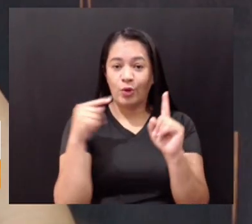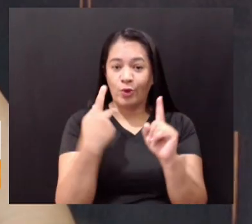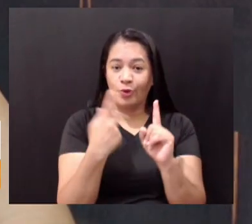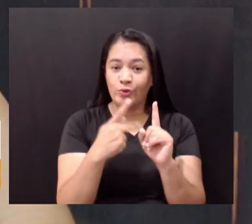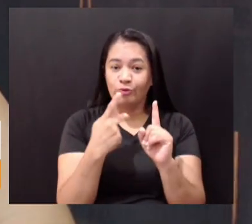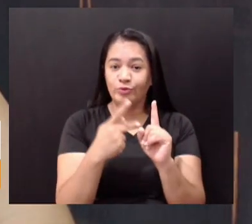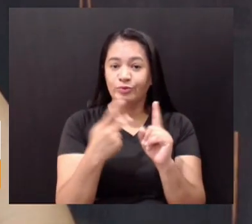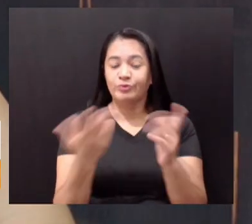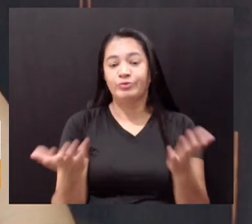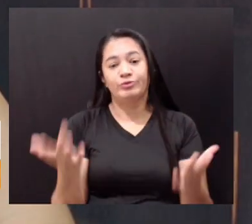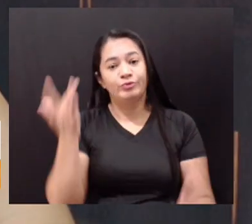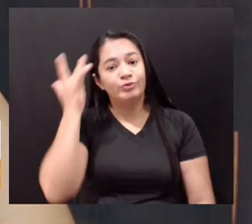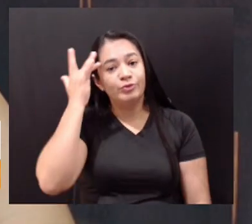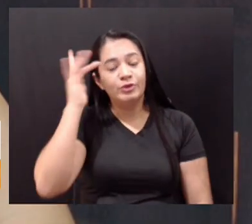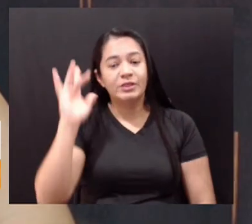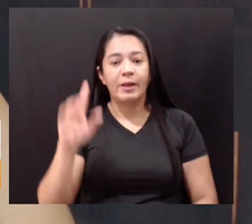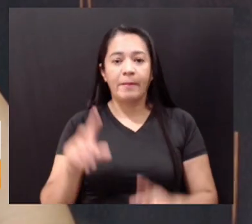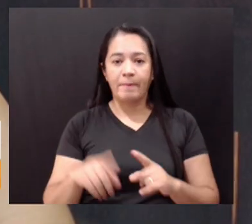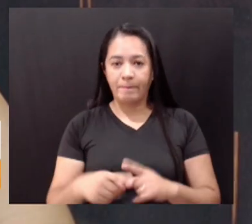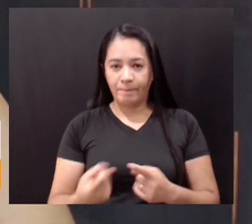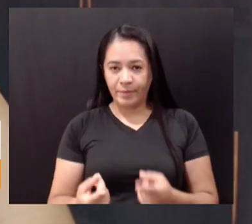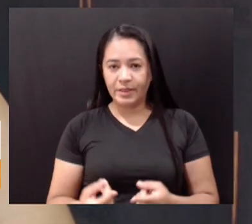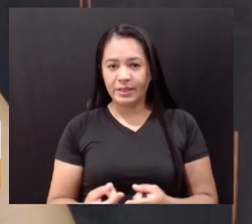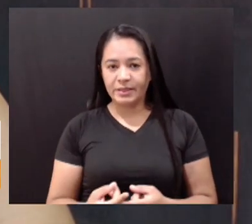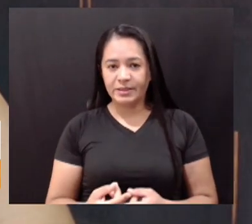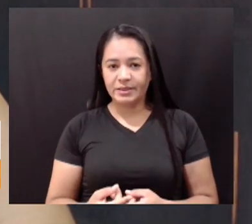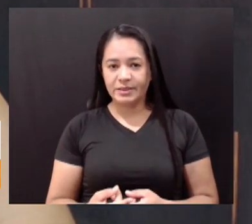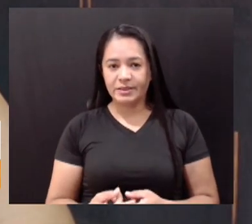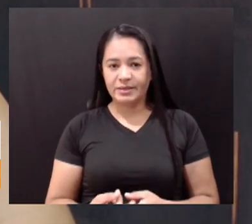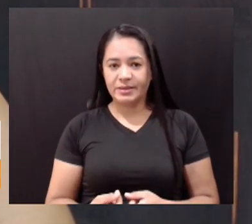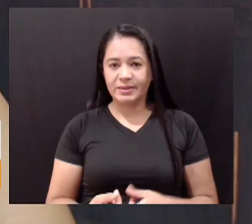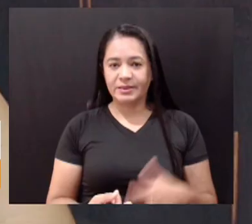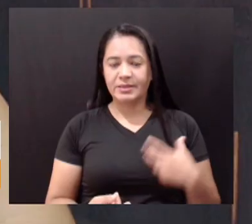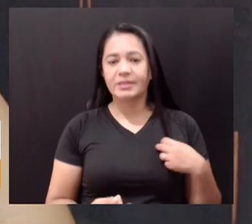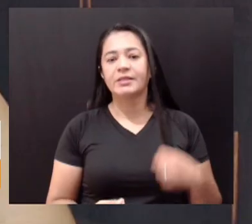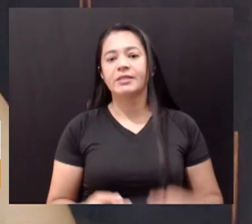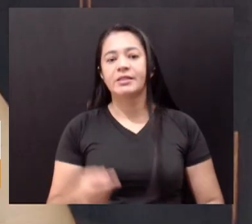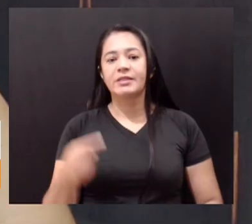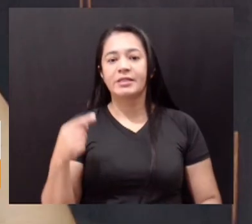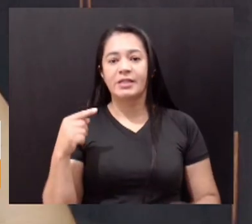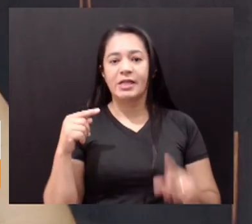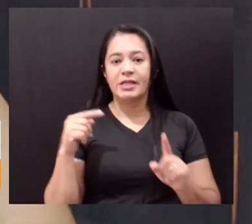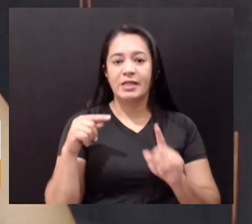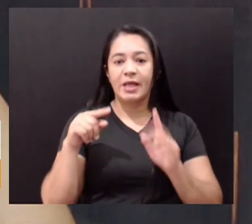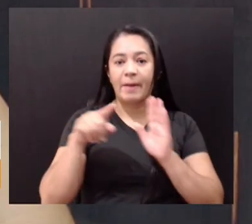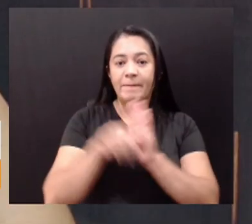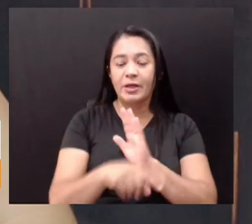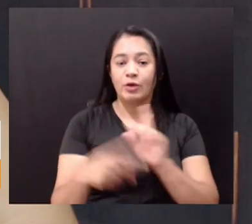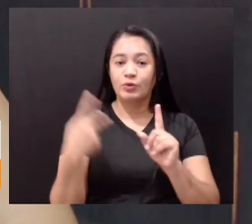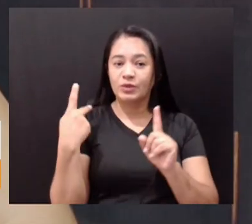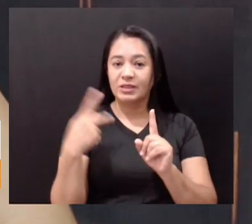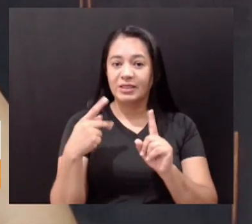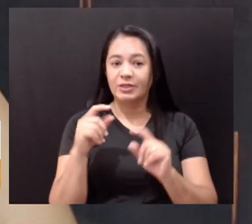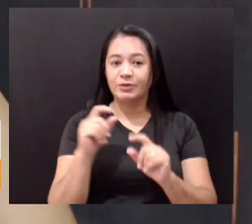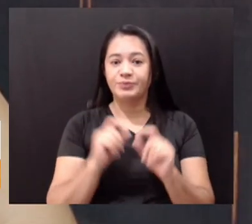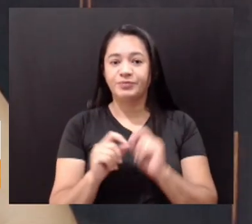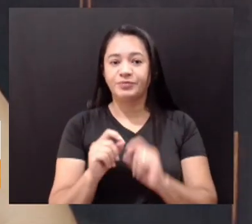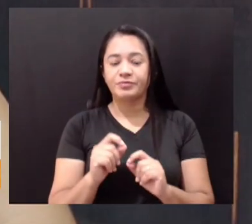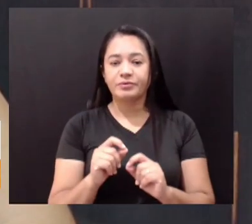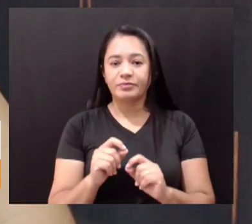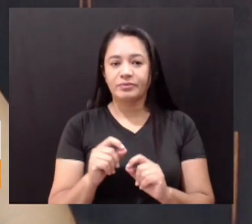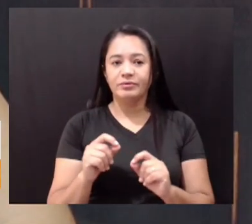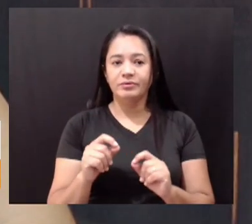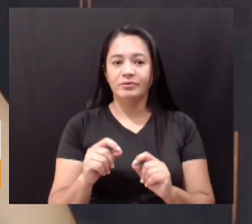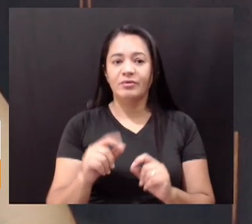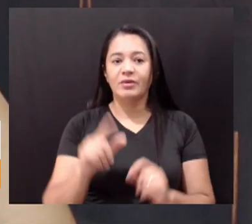Então, mas eu acho que foi, interessante isso que o André falou, porque eu acho que essa pessoa ela precisa é o Gustavo É que o Gustavo, perguntou?